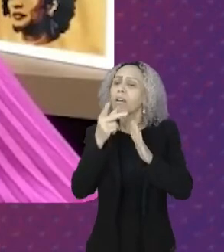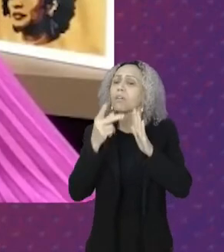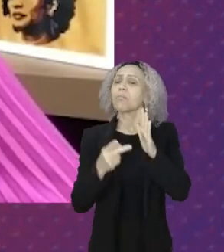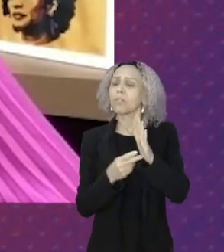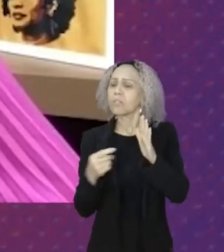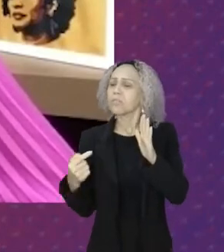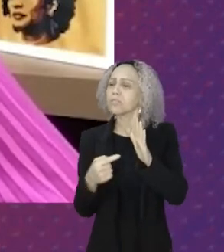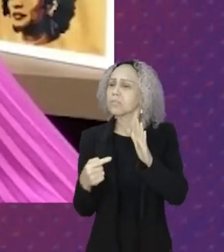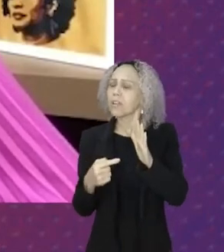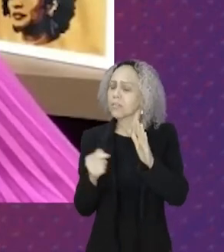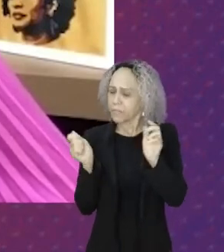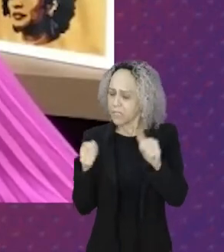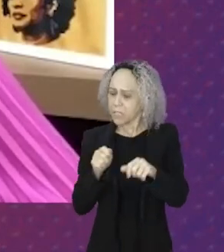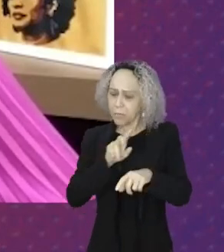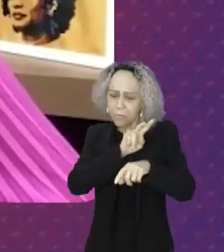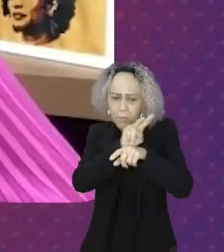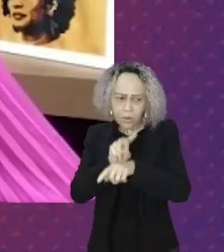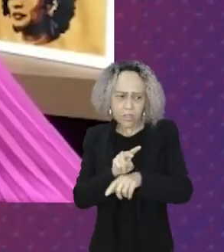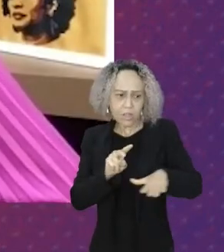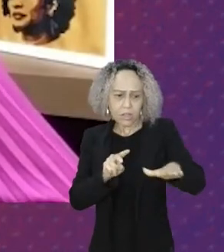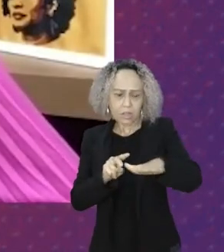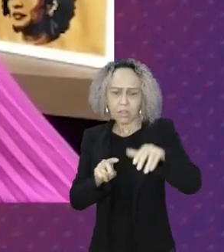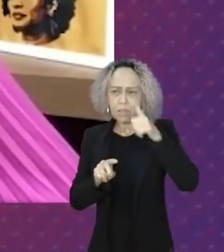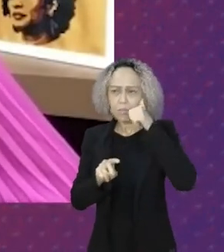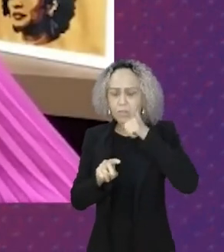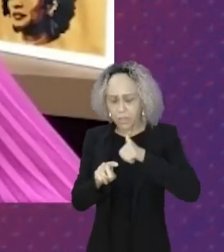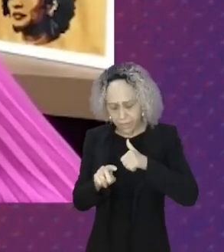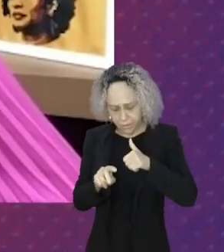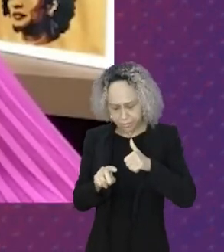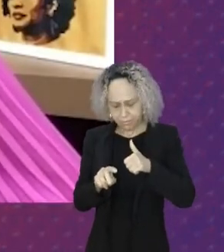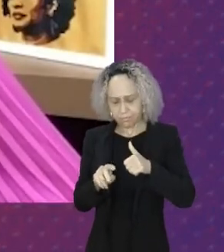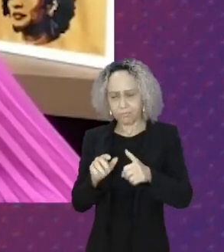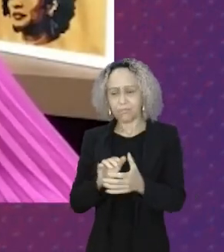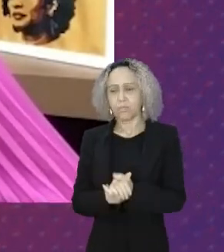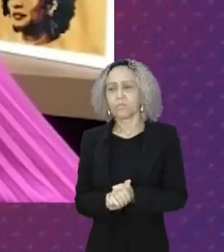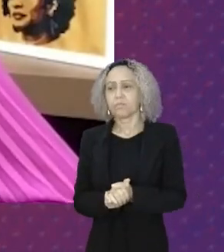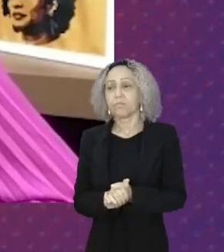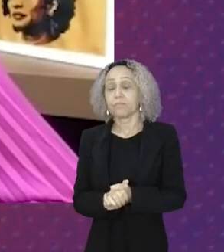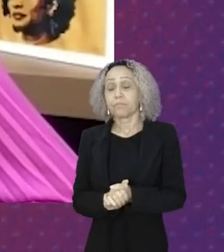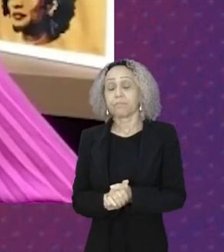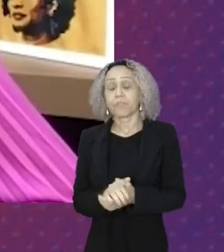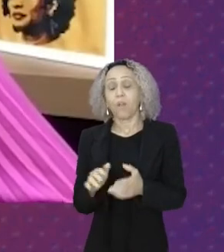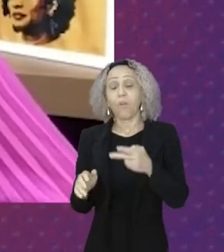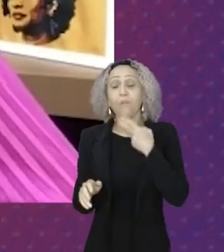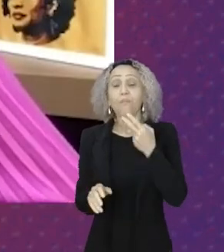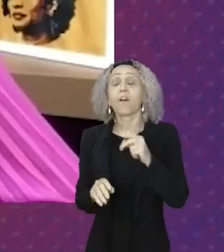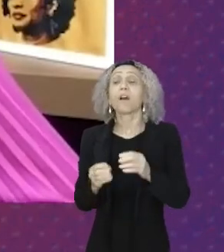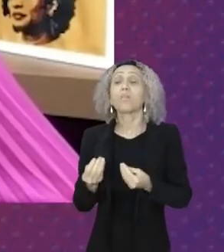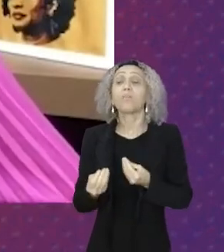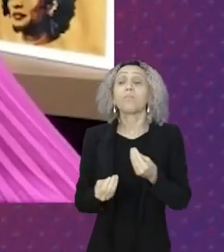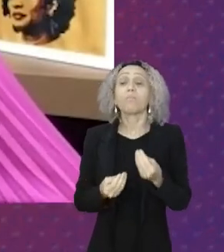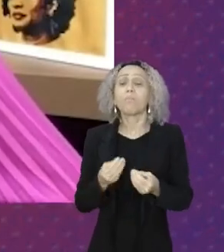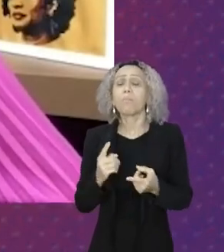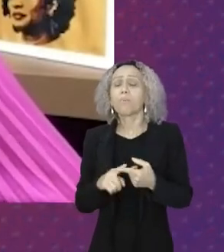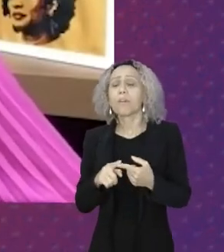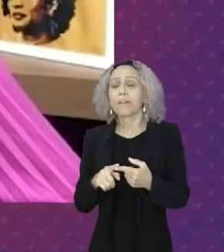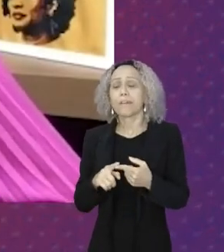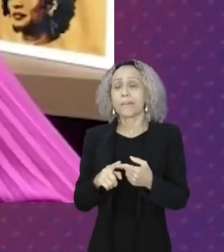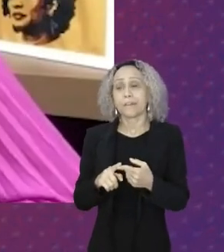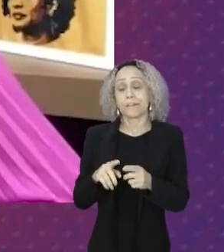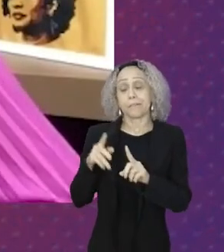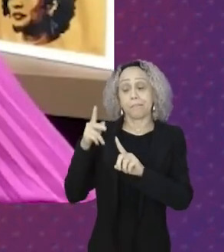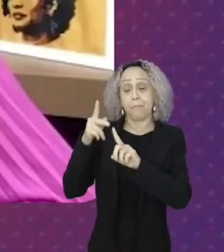de proteção às mulheres. Estamos nos desafiando. Quando eu falo isso, eu falo desse lugar também de parlamentar,